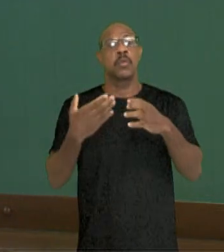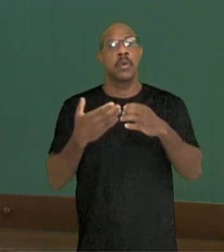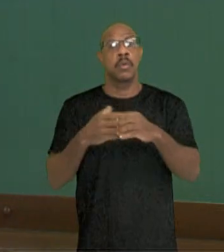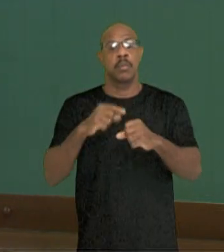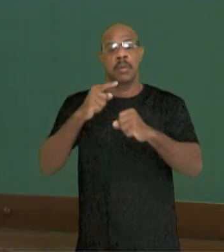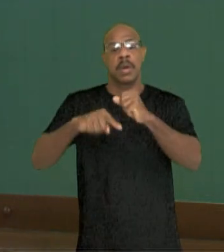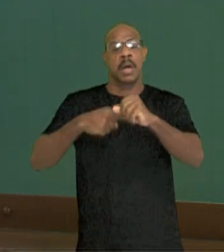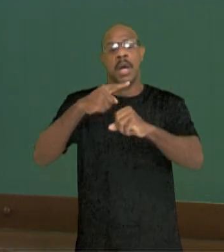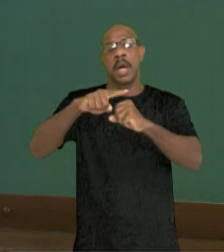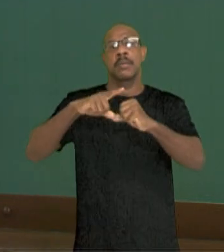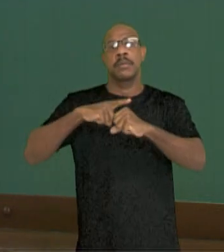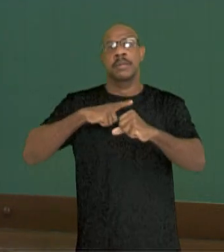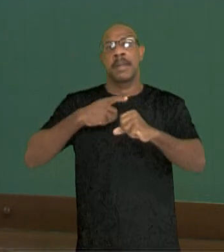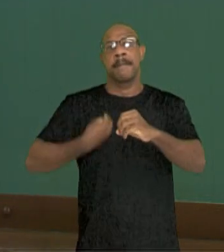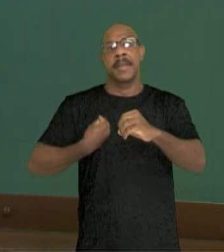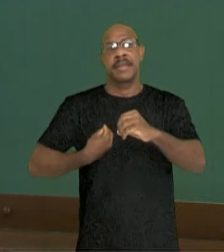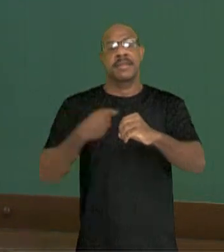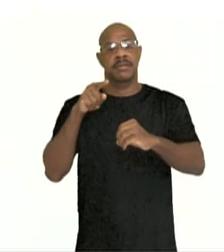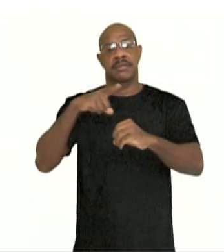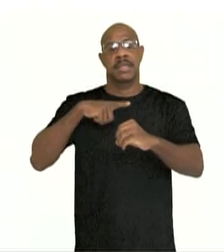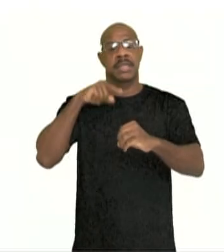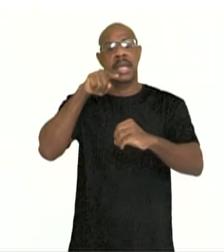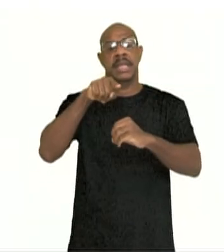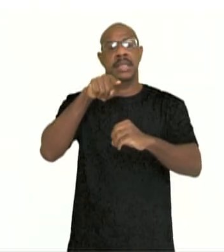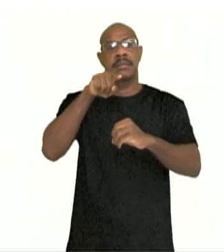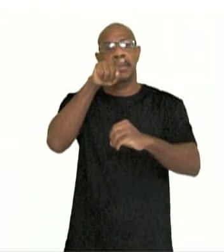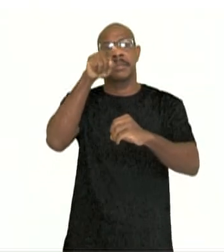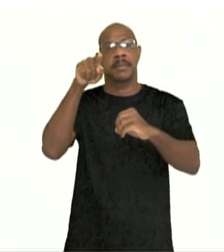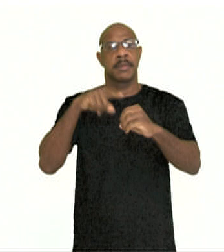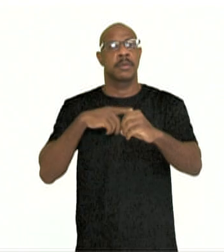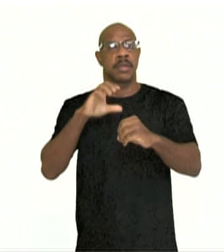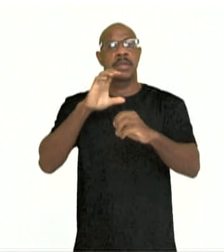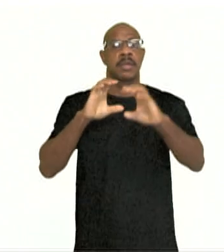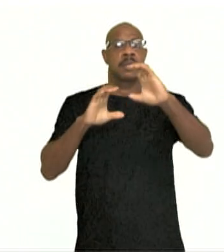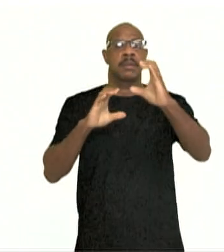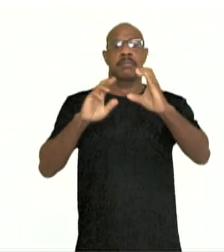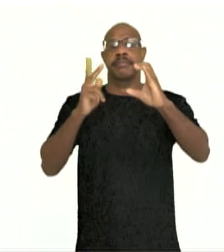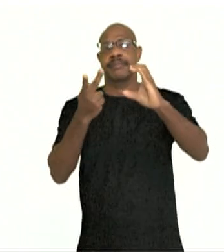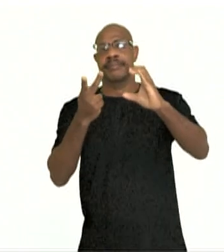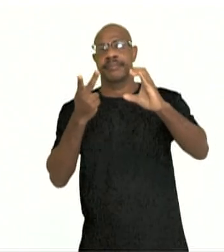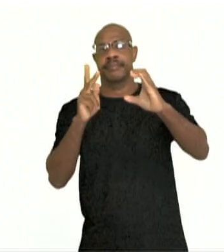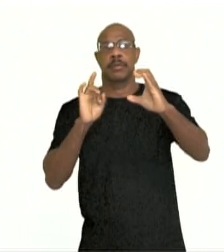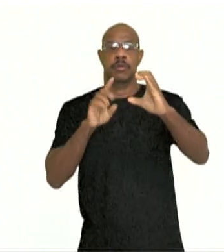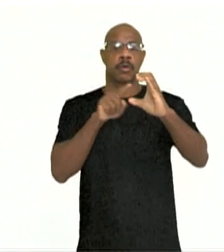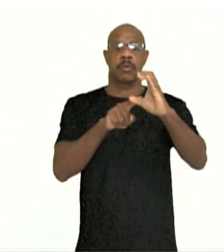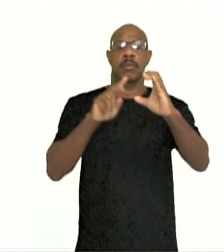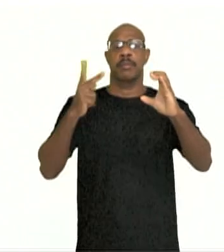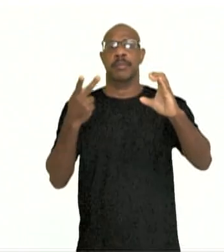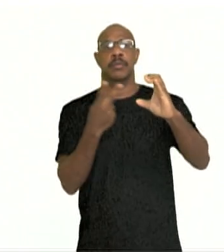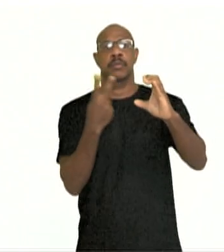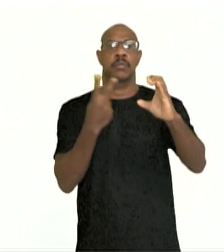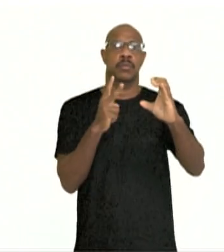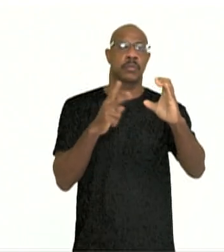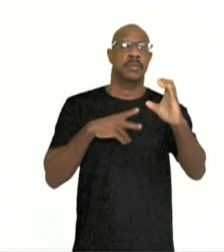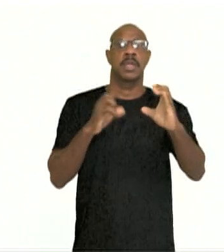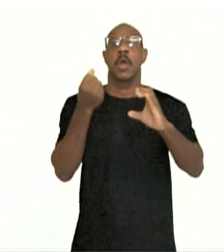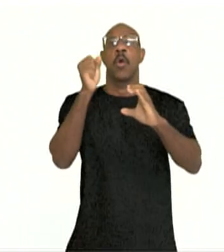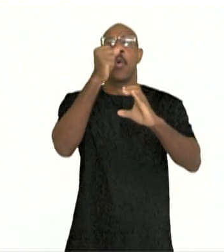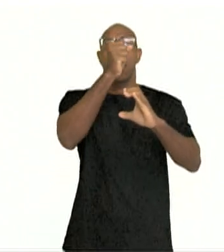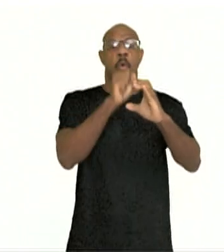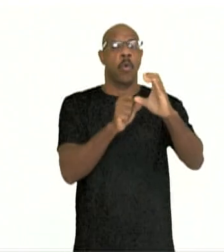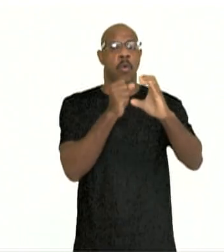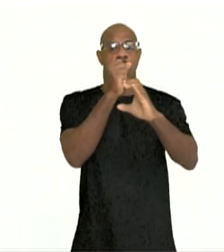estão presentes nesta molécula. Sim, só tem carbonos e hidrogênios, o ciclo octano. Então, são 8